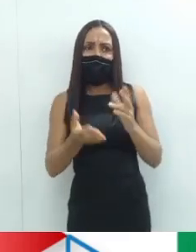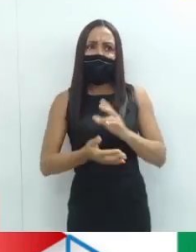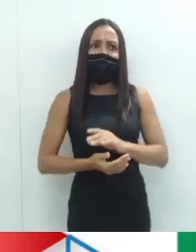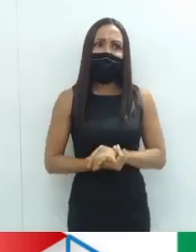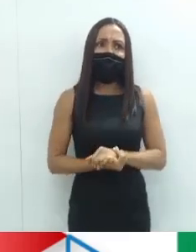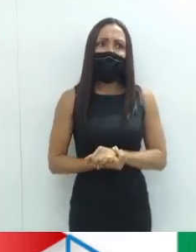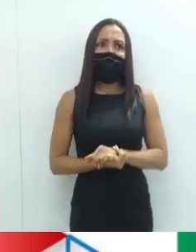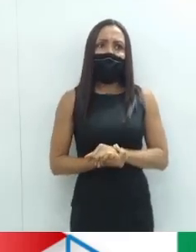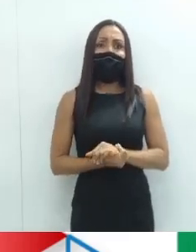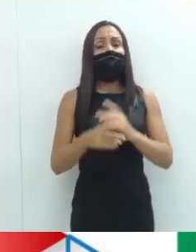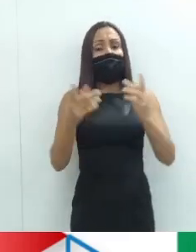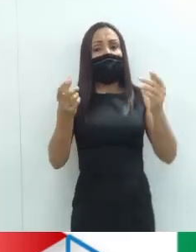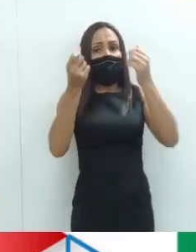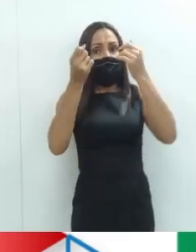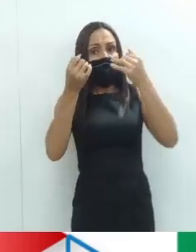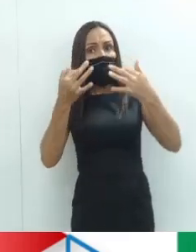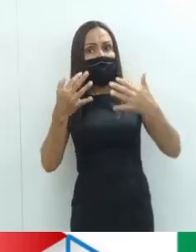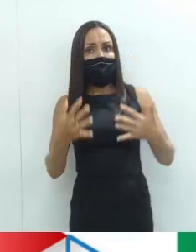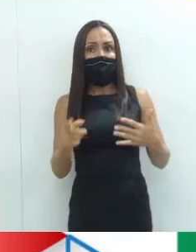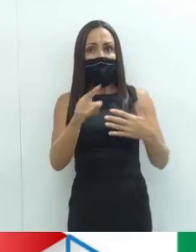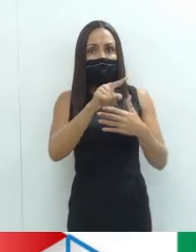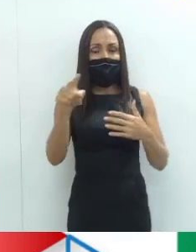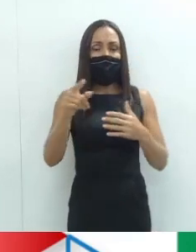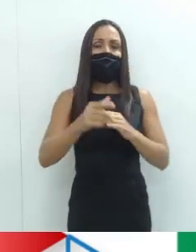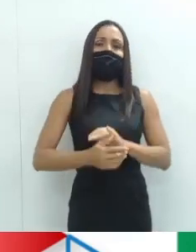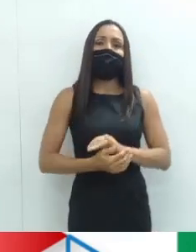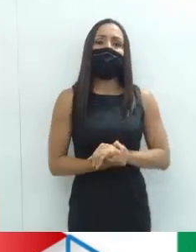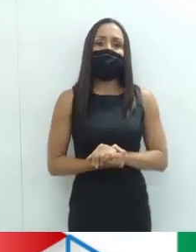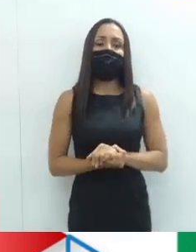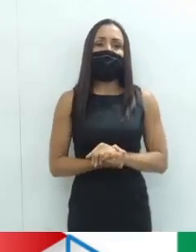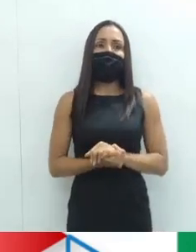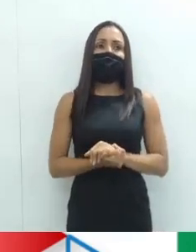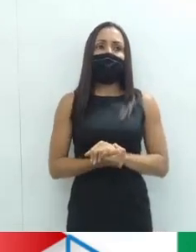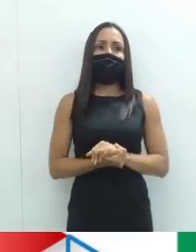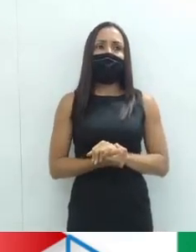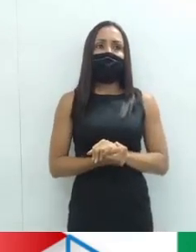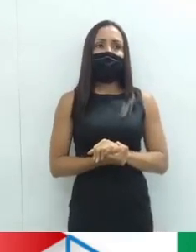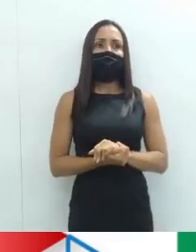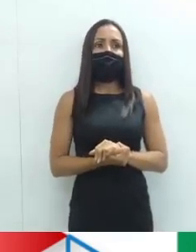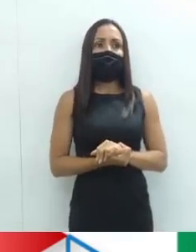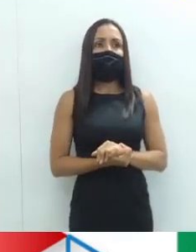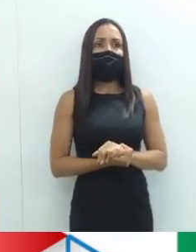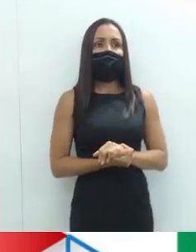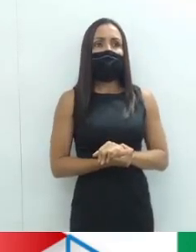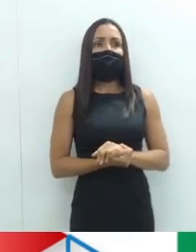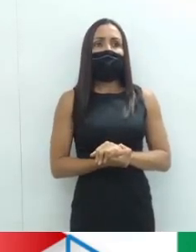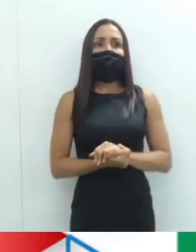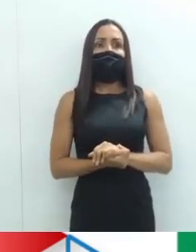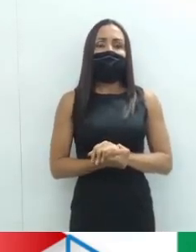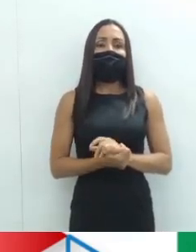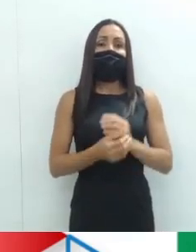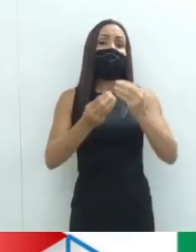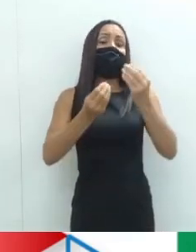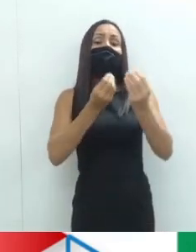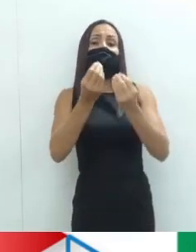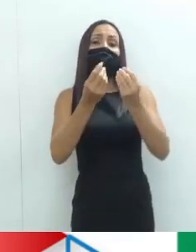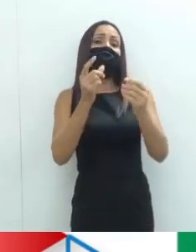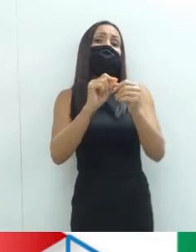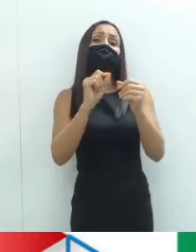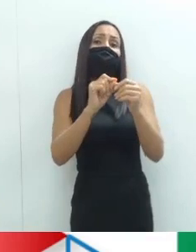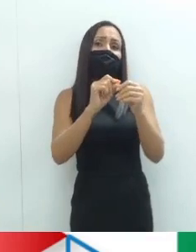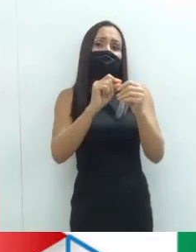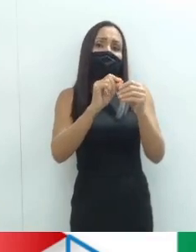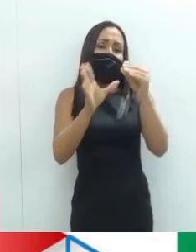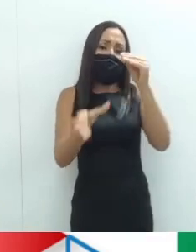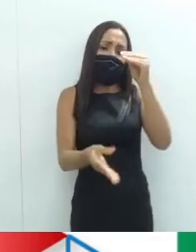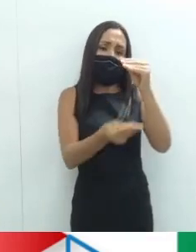algo? Então vou explicar rapidamente para vocês na aula de hoje, tá certo? E como é que se faz essa síntese, né?